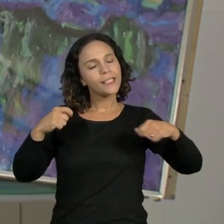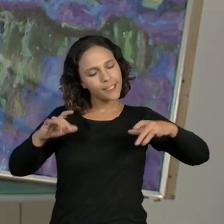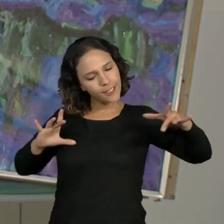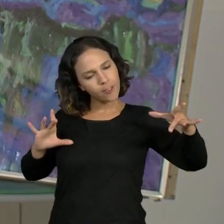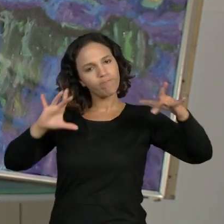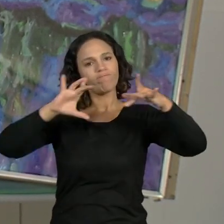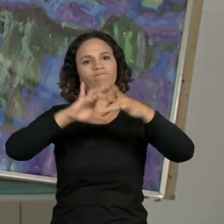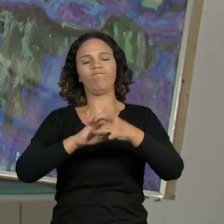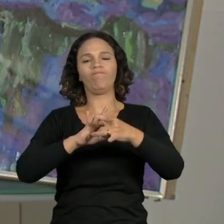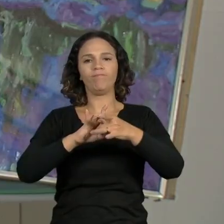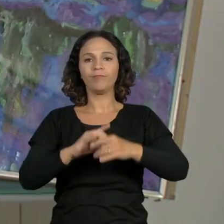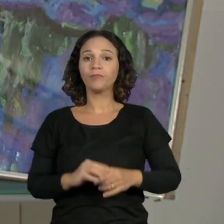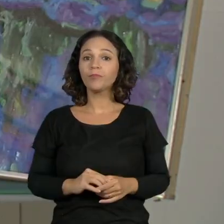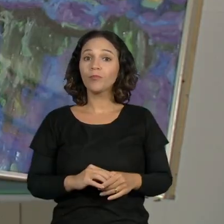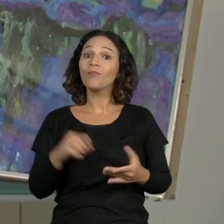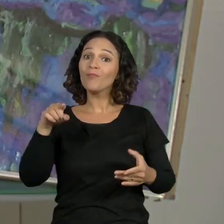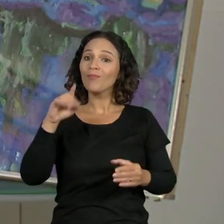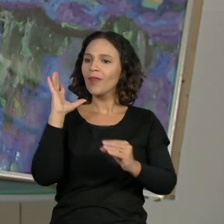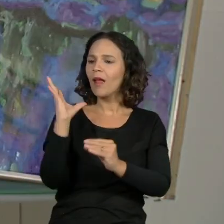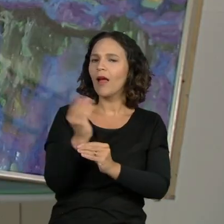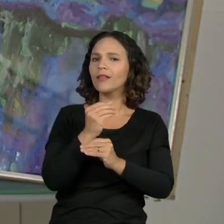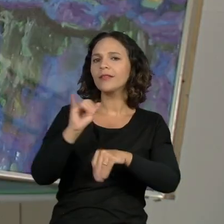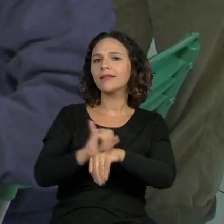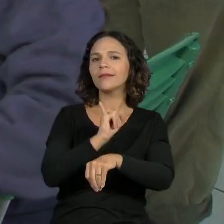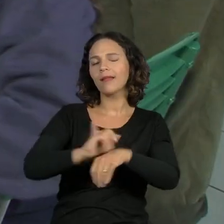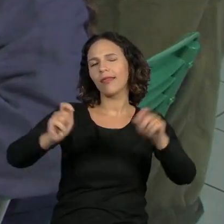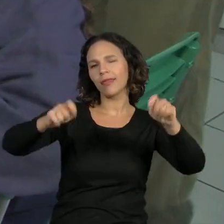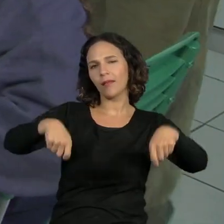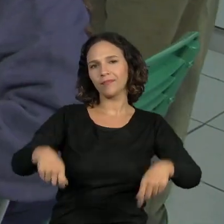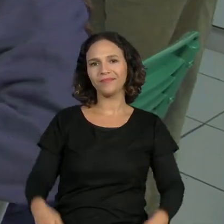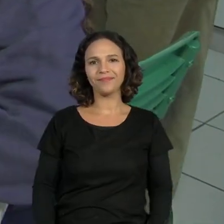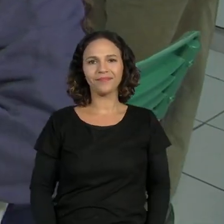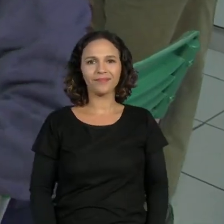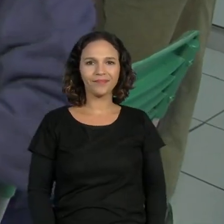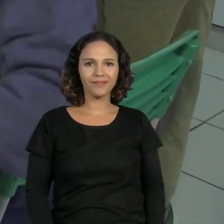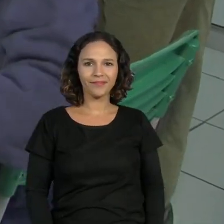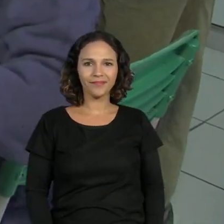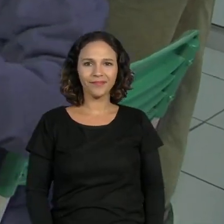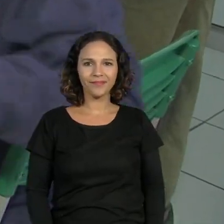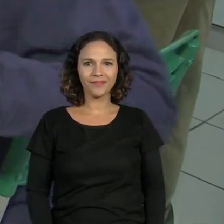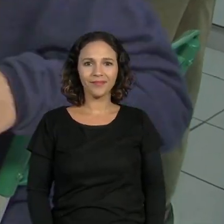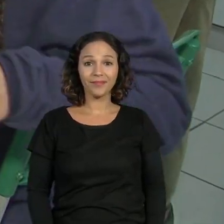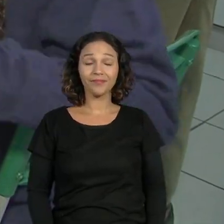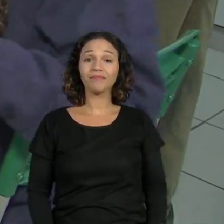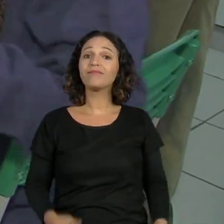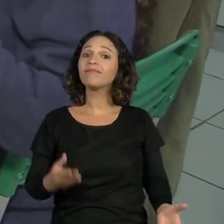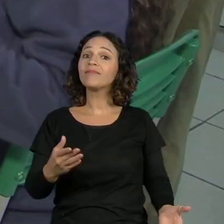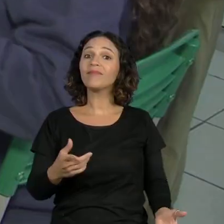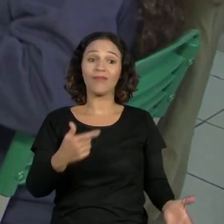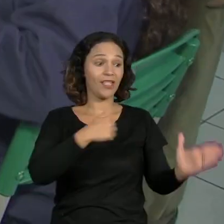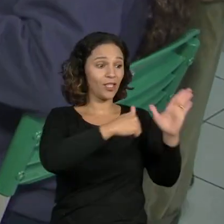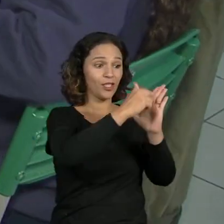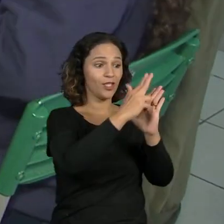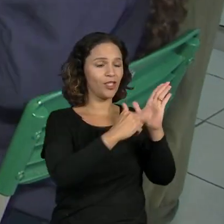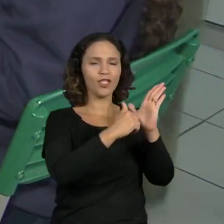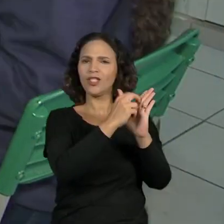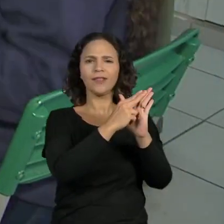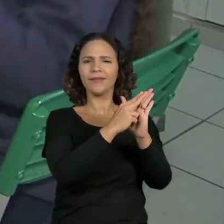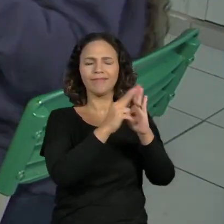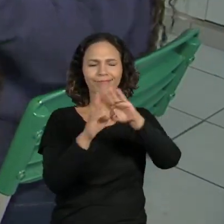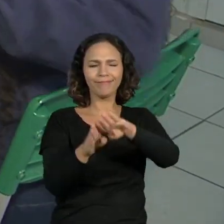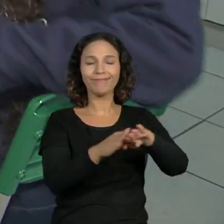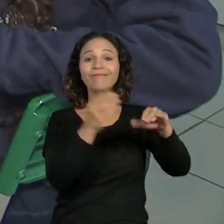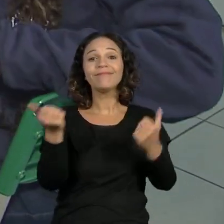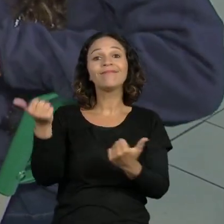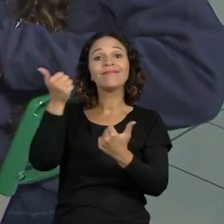natureza. E a arte é um caminho possível para isso. No lugar de tintas, sacolas